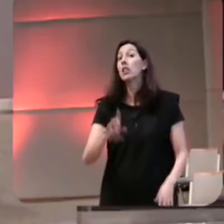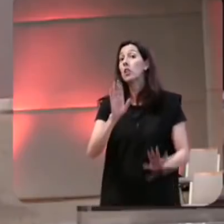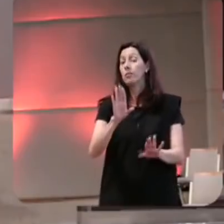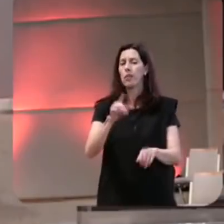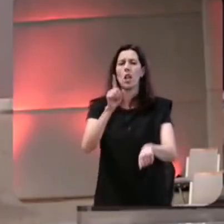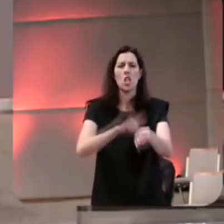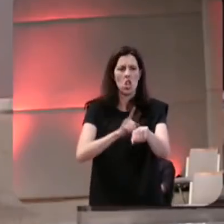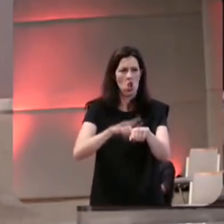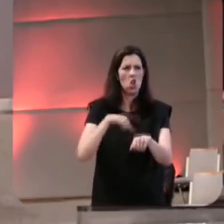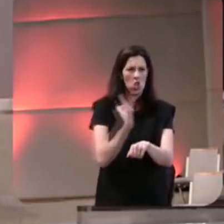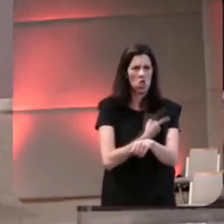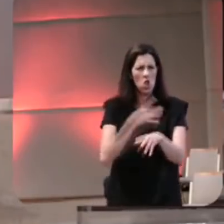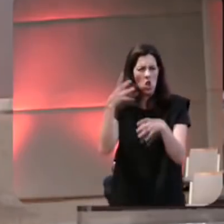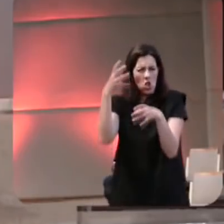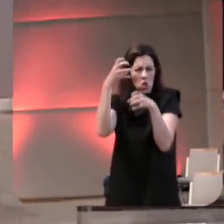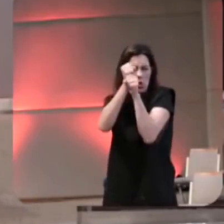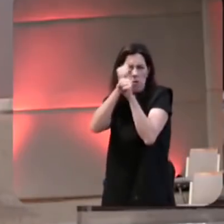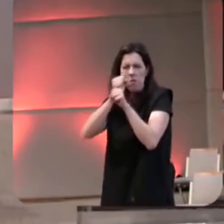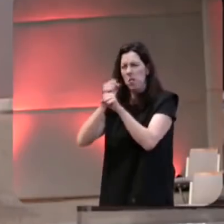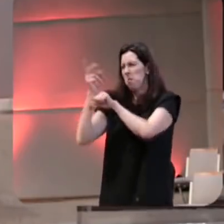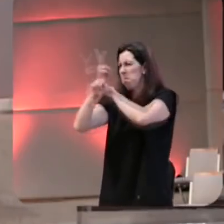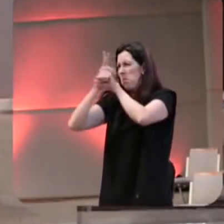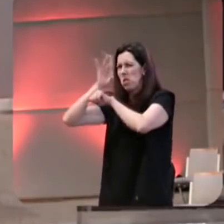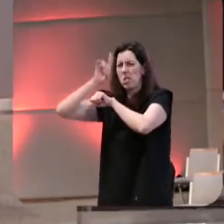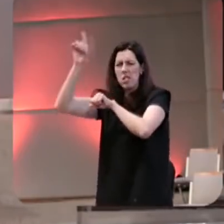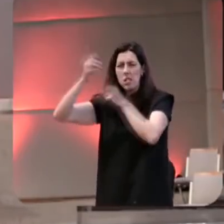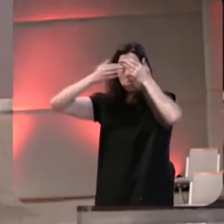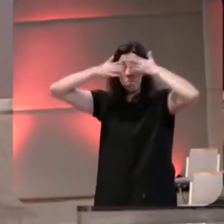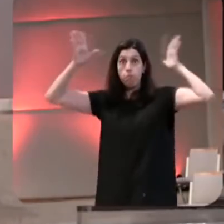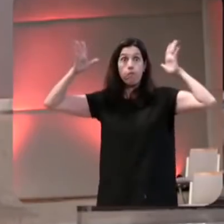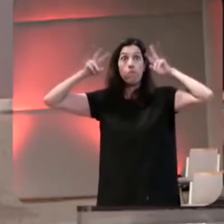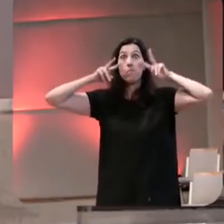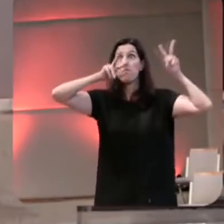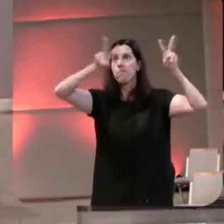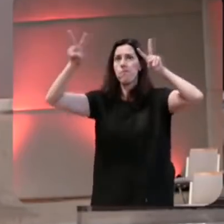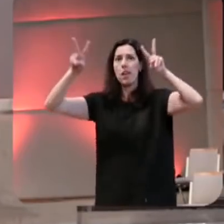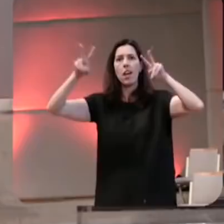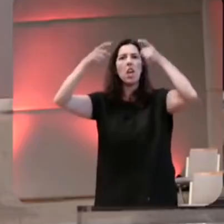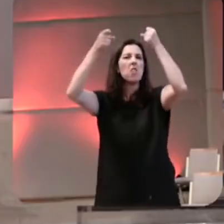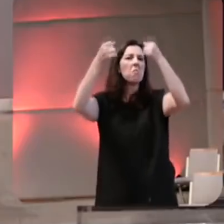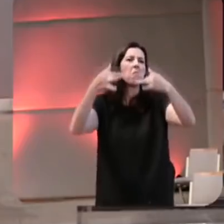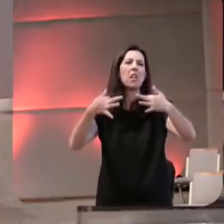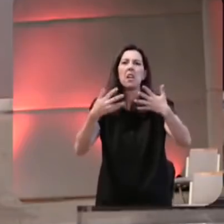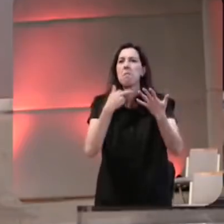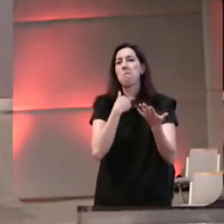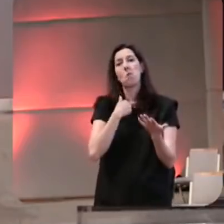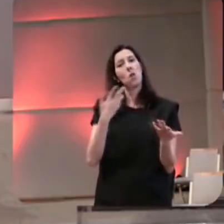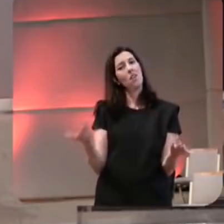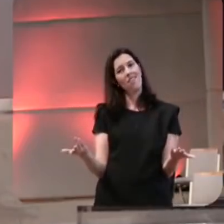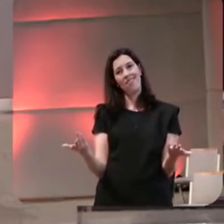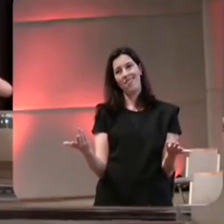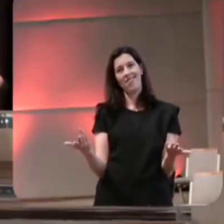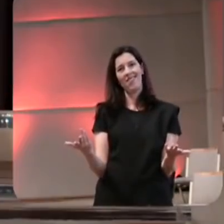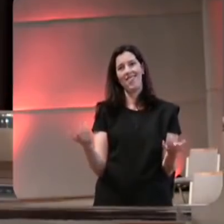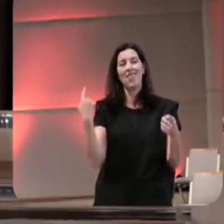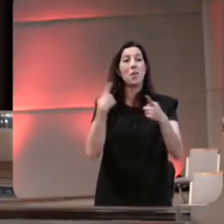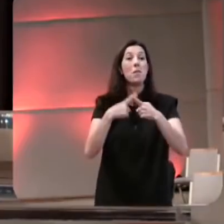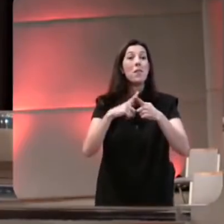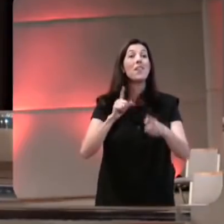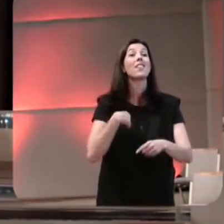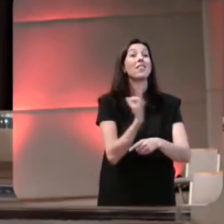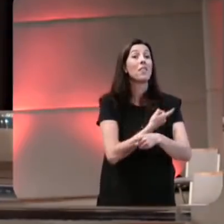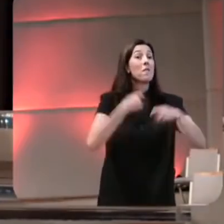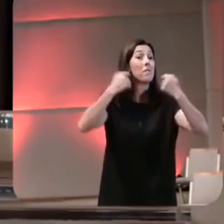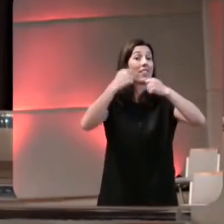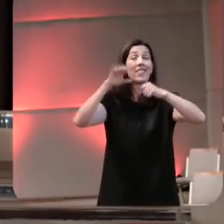coisas, não tem como explicar algumas coisas, porque a gente vai depender do imponderável de Deus.